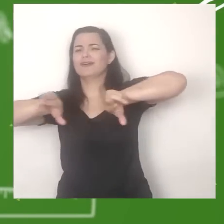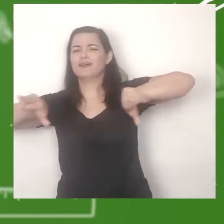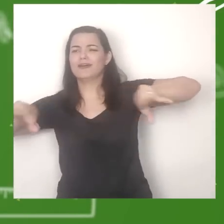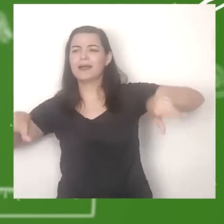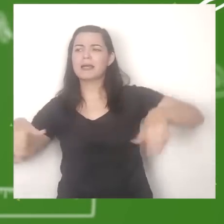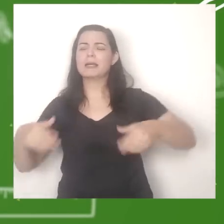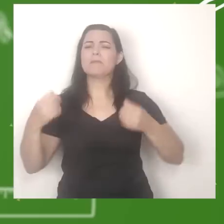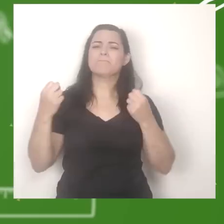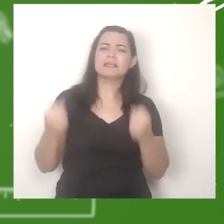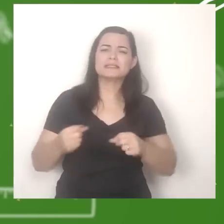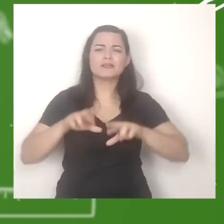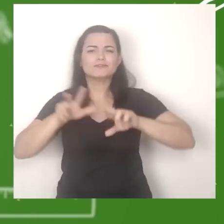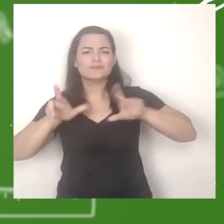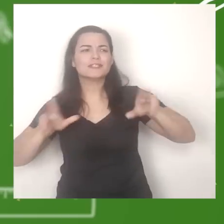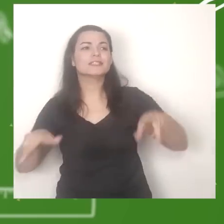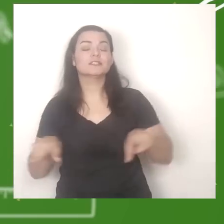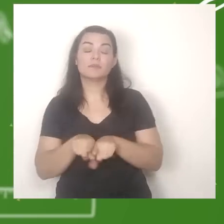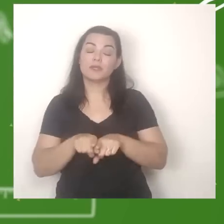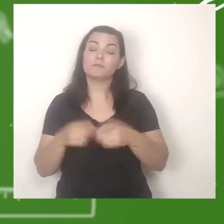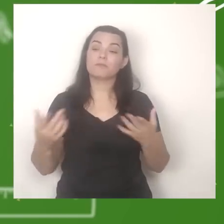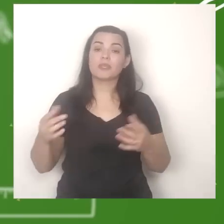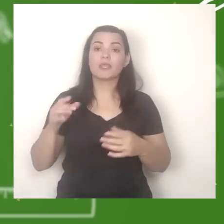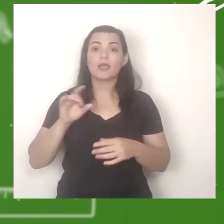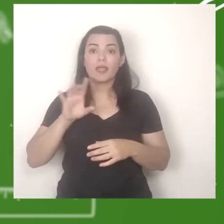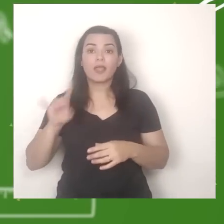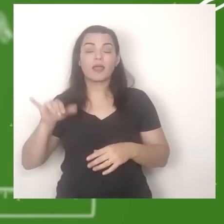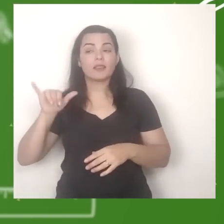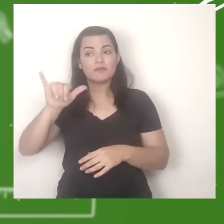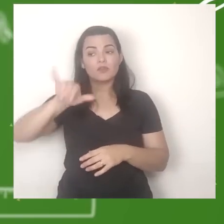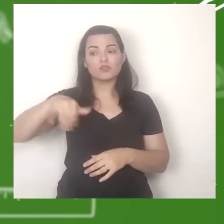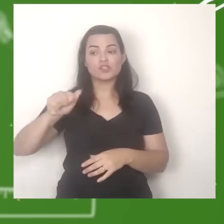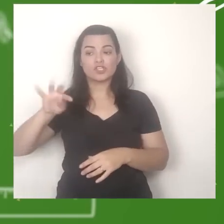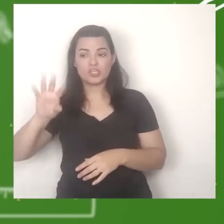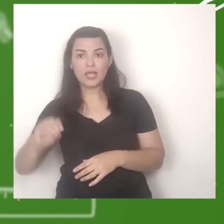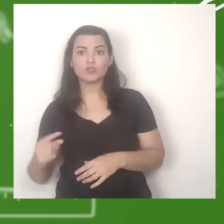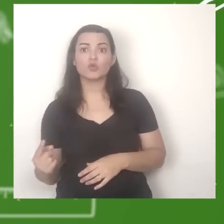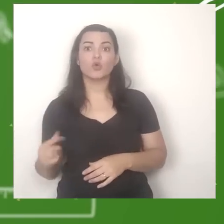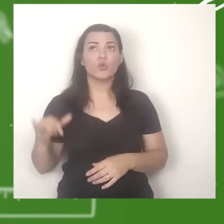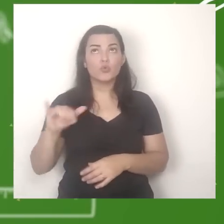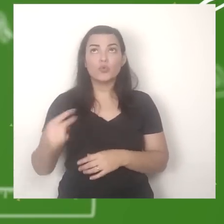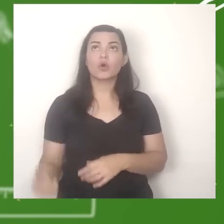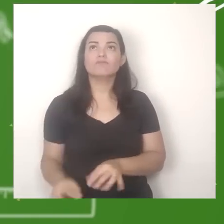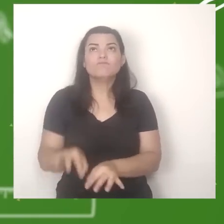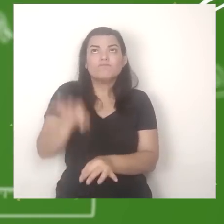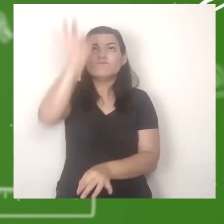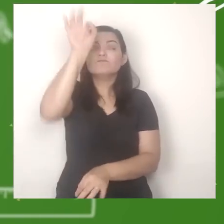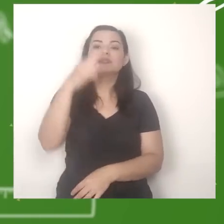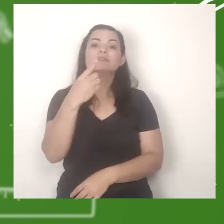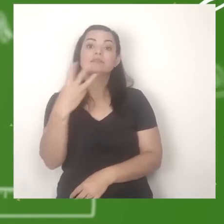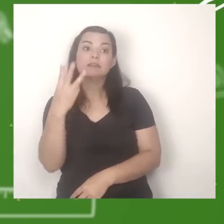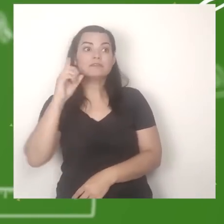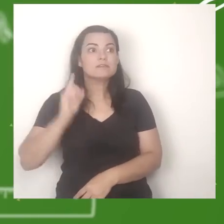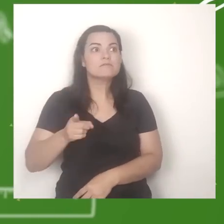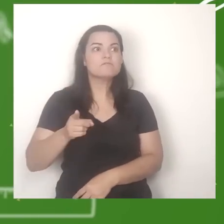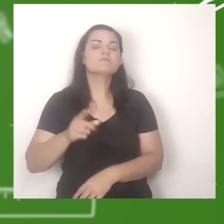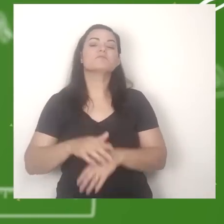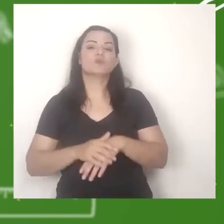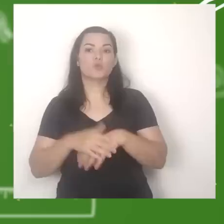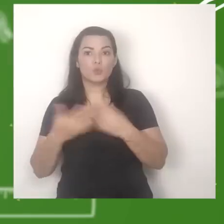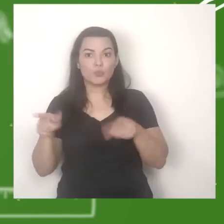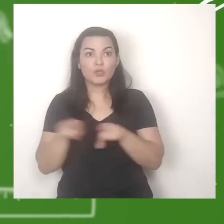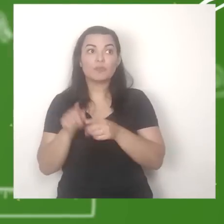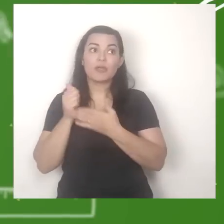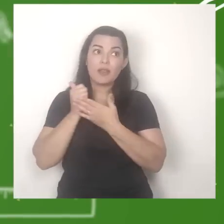e tamanhos. Os aviões a jato, como eu, voam a mais de 13 mil metros de altitude, bem acima das